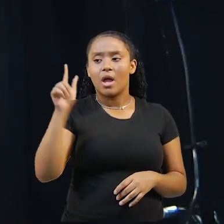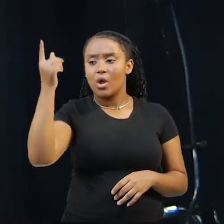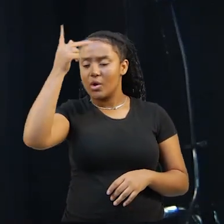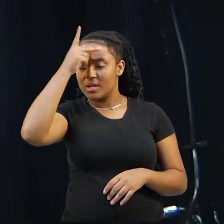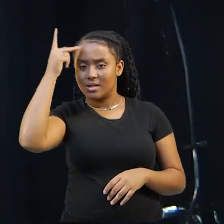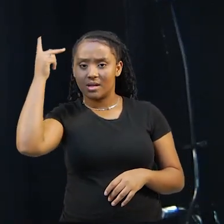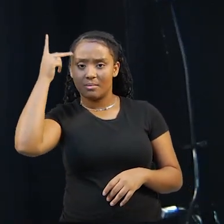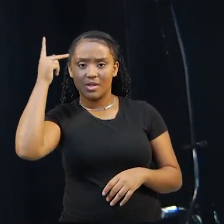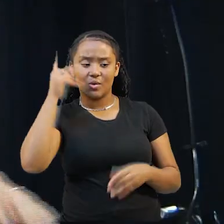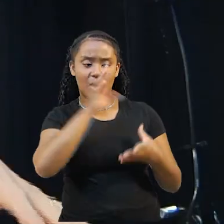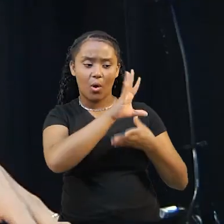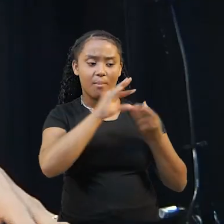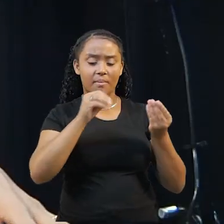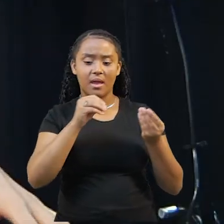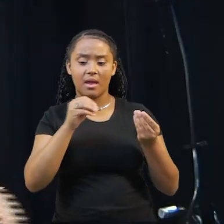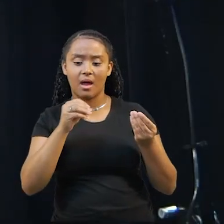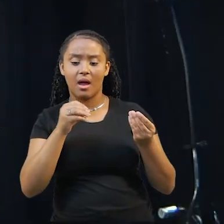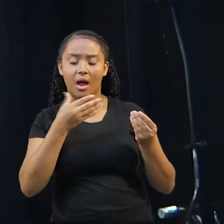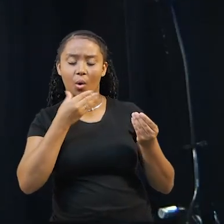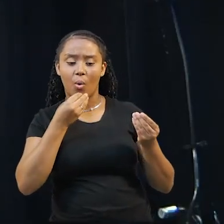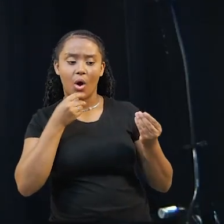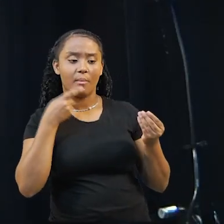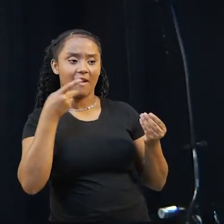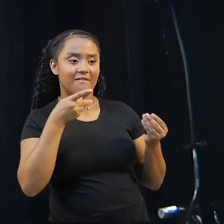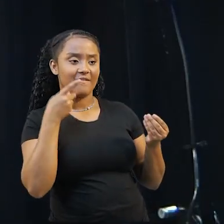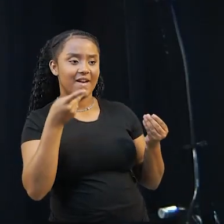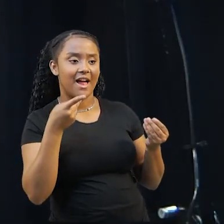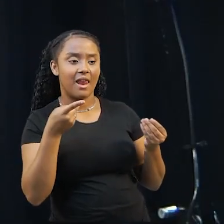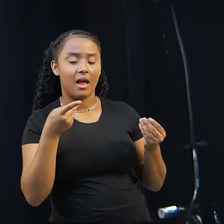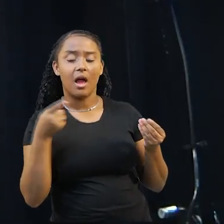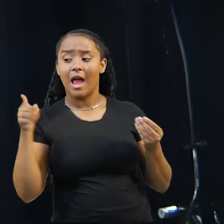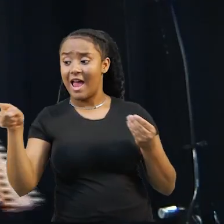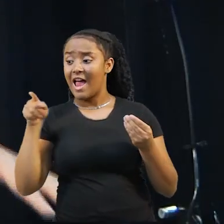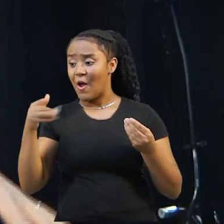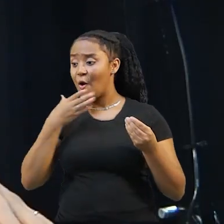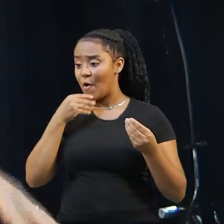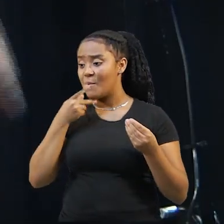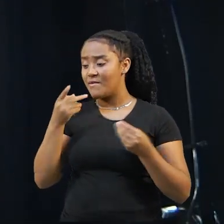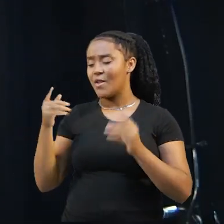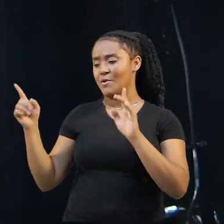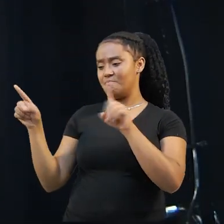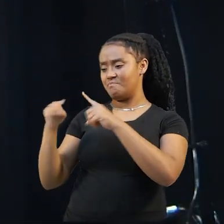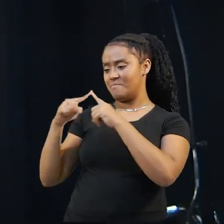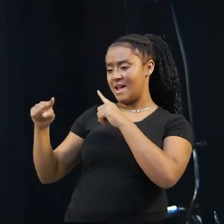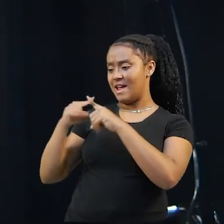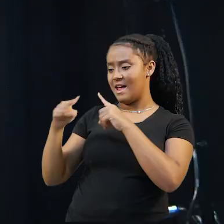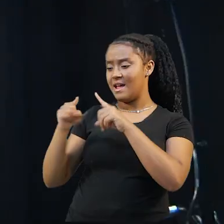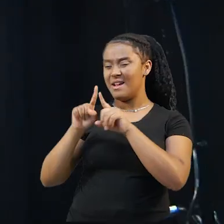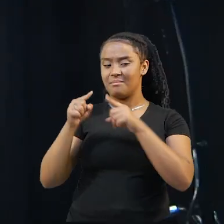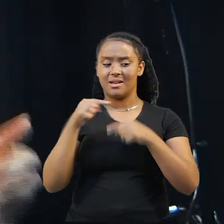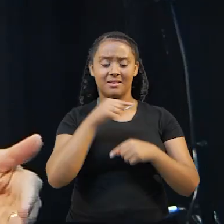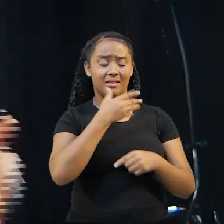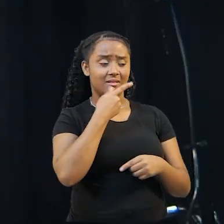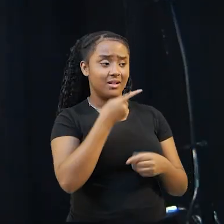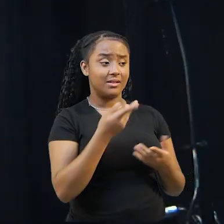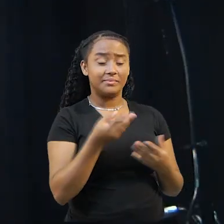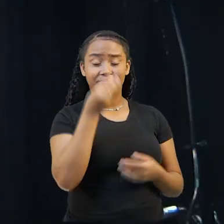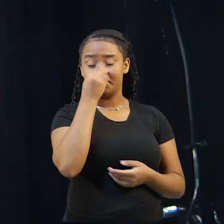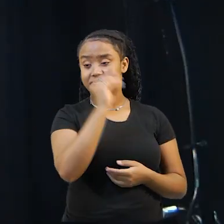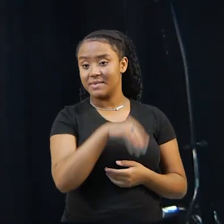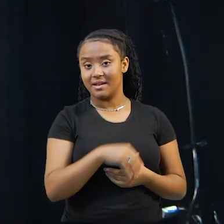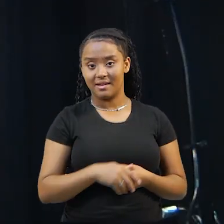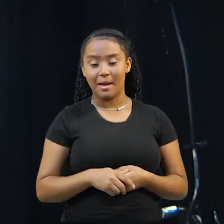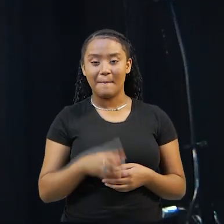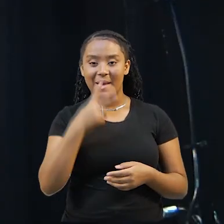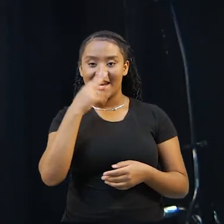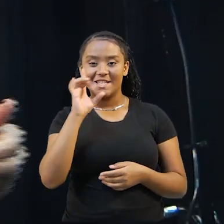aí a outra pessoa fala aquilo que você disse e aí tem crédito se for um homem falando e aquilo que você falou não tem. Eu já entrei em